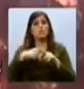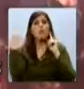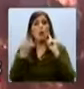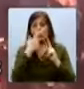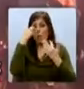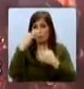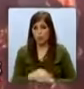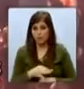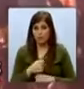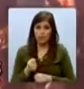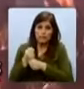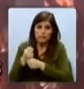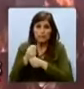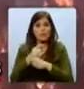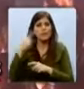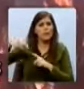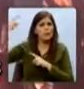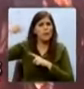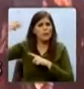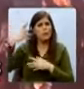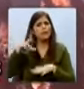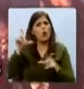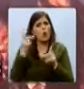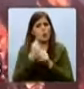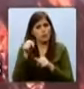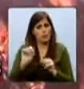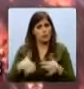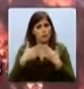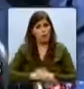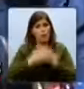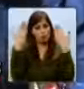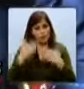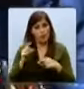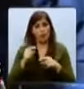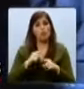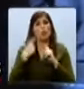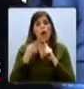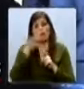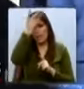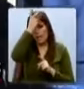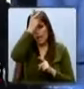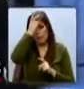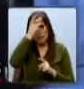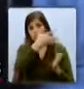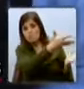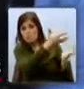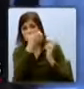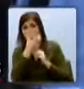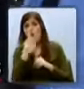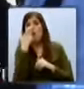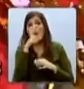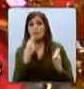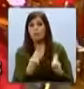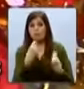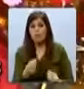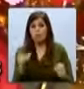também transportados cataventos comprados neste primeiro dia do ano da cabra para apanhar Os Bons Ares do ano